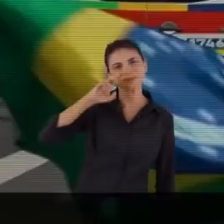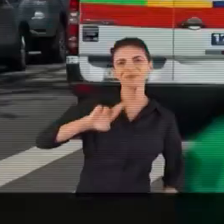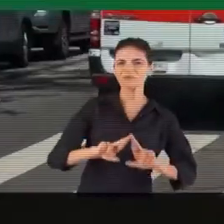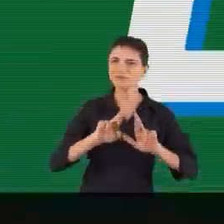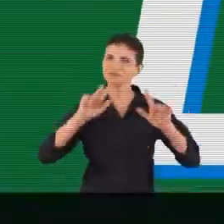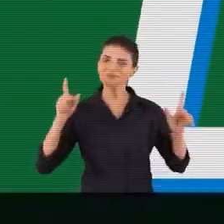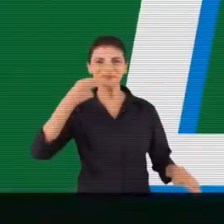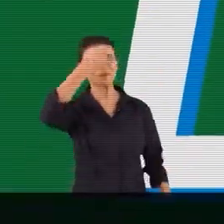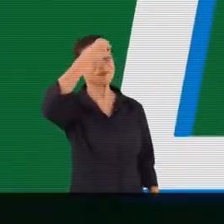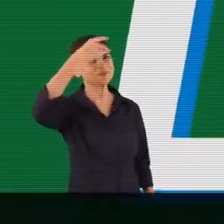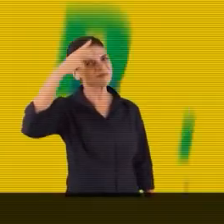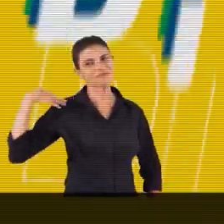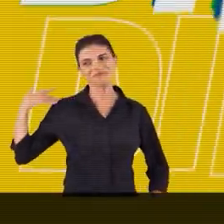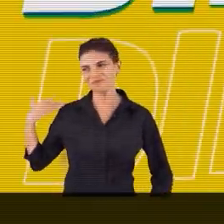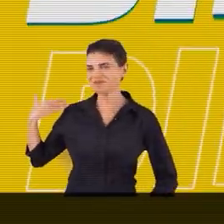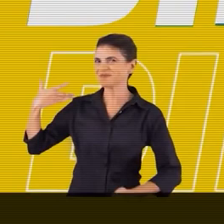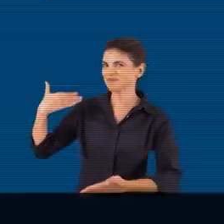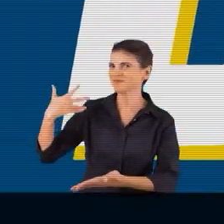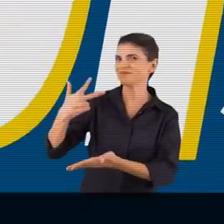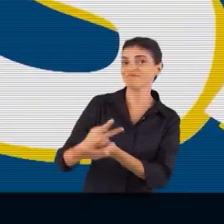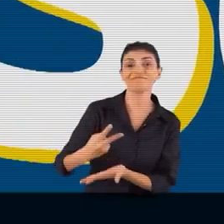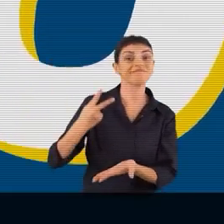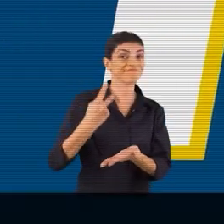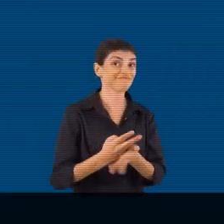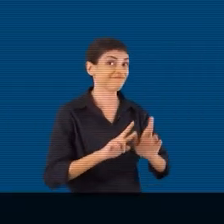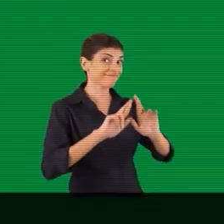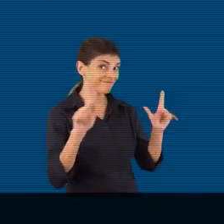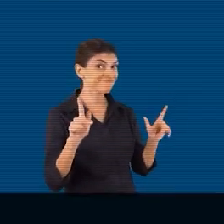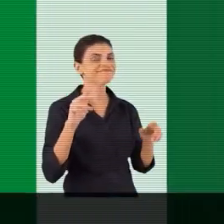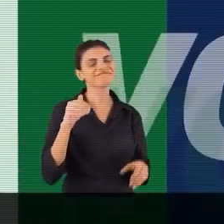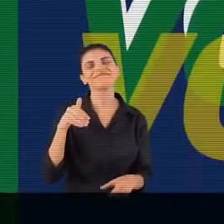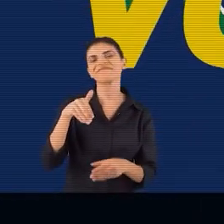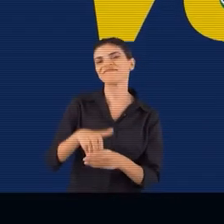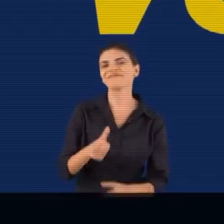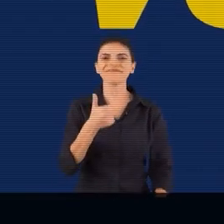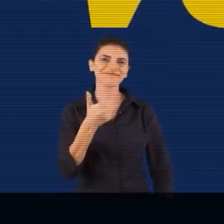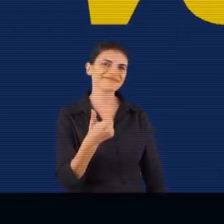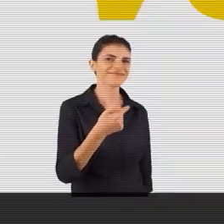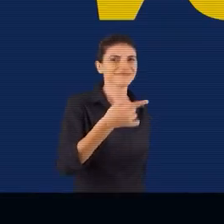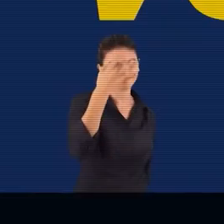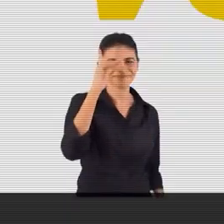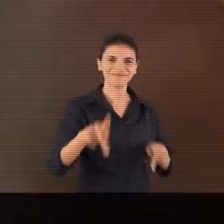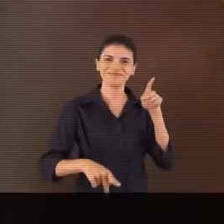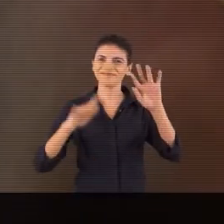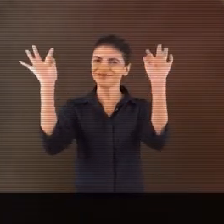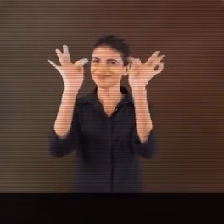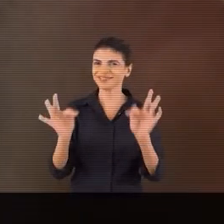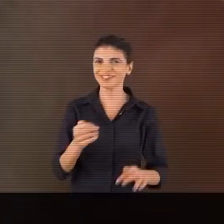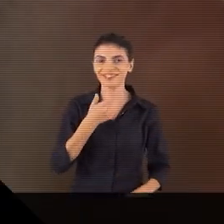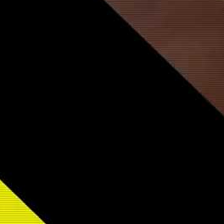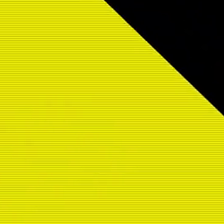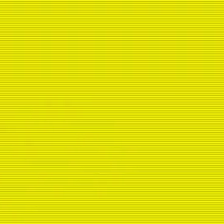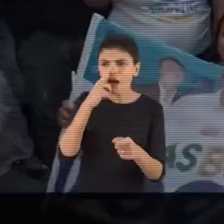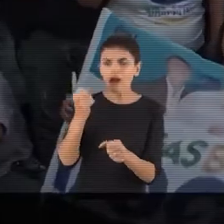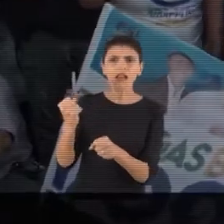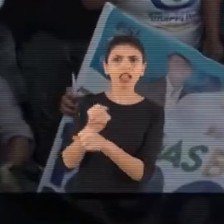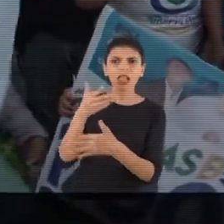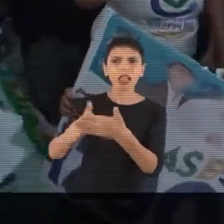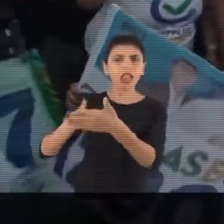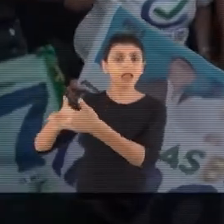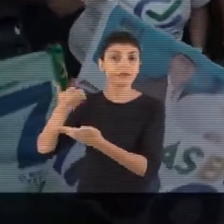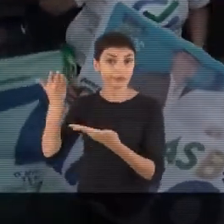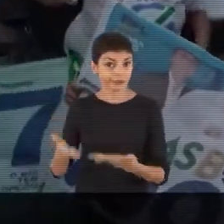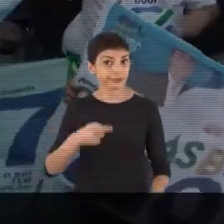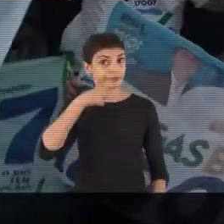Adão! De acreditar! Mas ninguém é diferente disso tudo que está aí. Pode botar 17, pro Rio botar a sorrir. Esse é